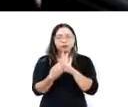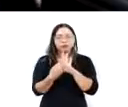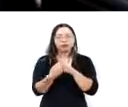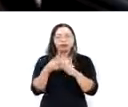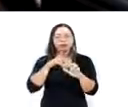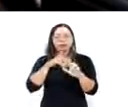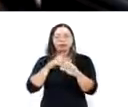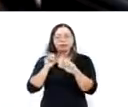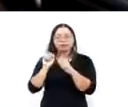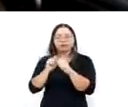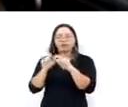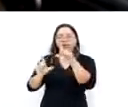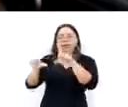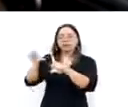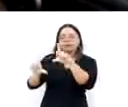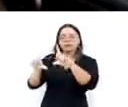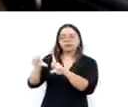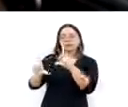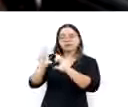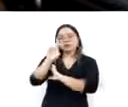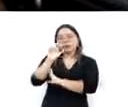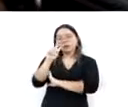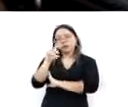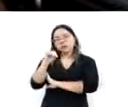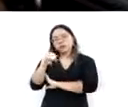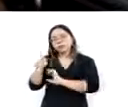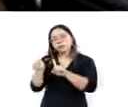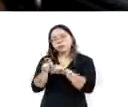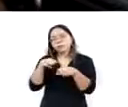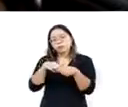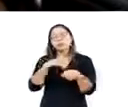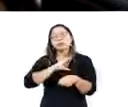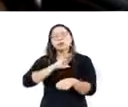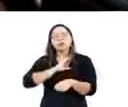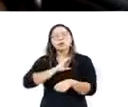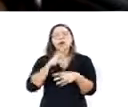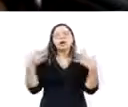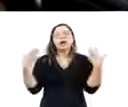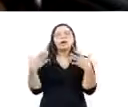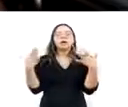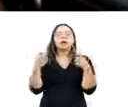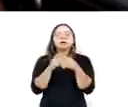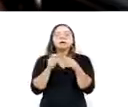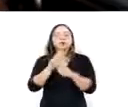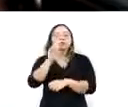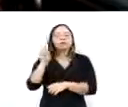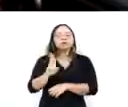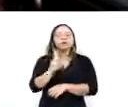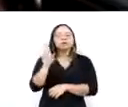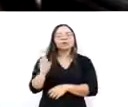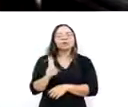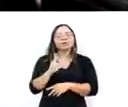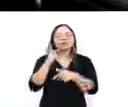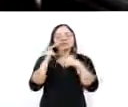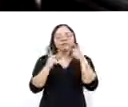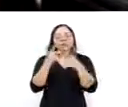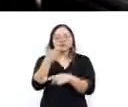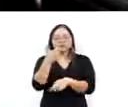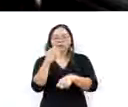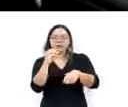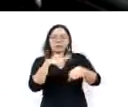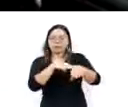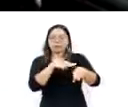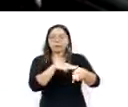é exibido na televisão e no rádio no município. Agora, quem faz uso da palavra também por